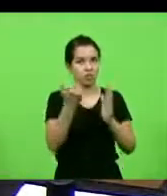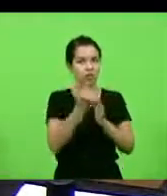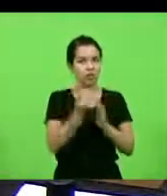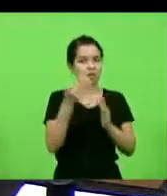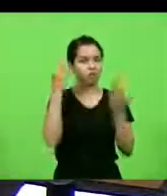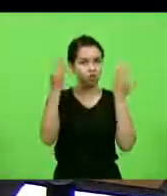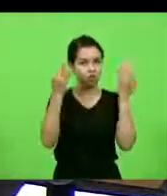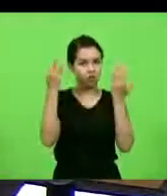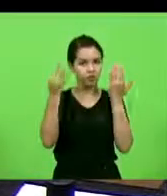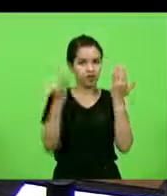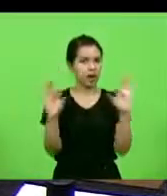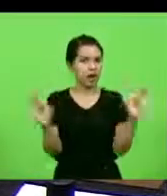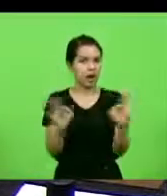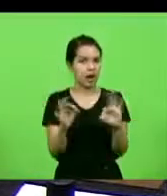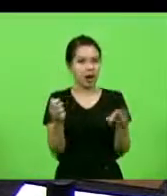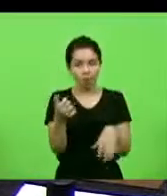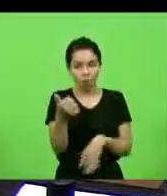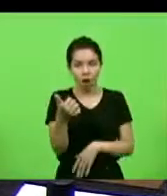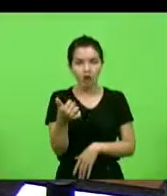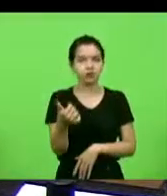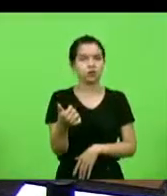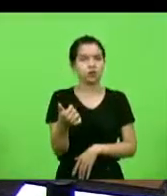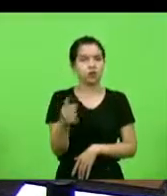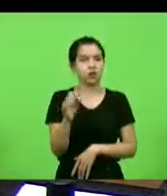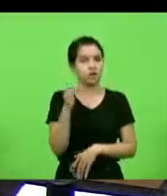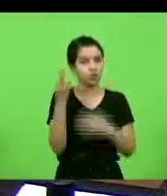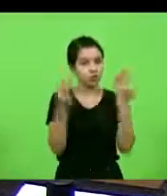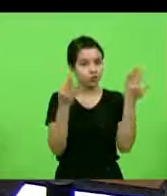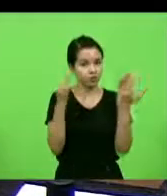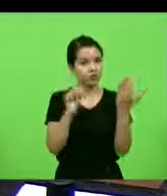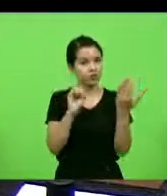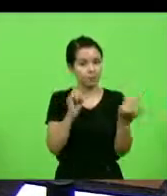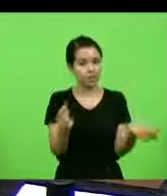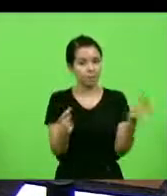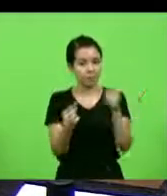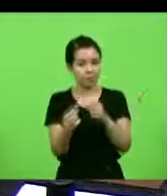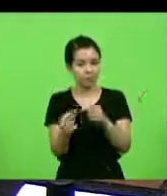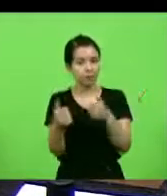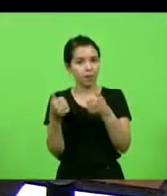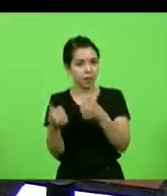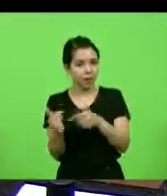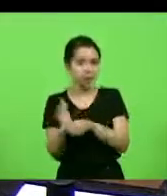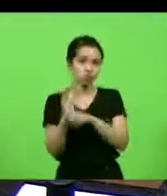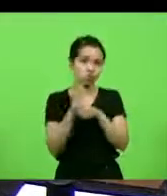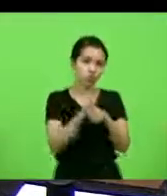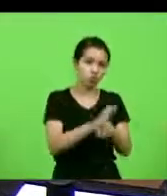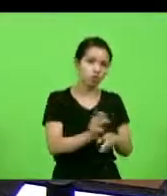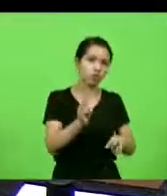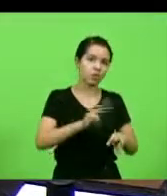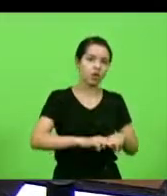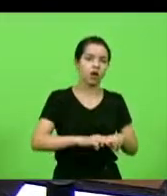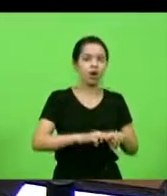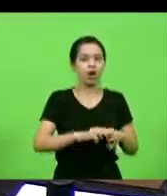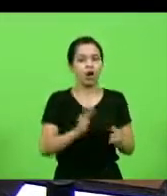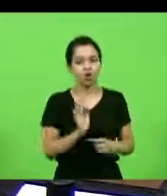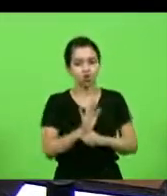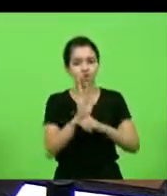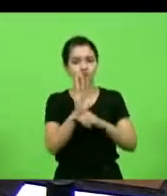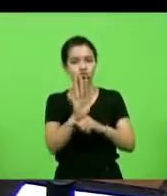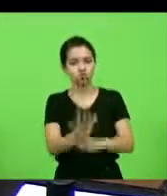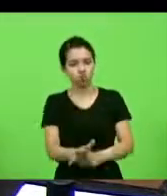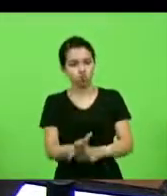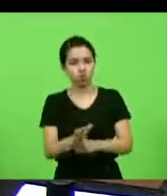filosofia. A filosofia, se for bem aplicada, contribui com a matemática, contribui com a língua portuguesa,